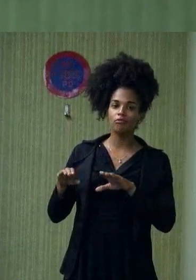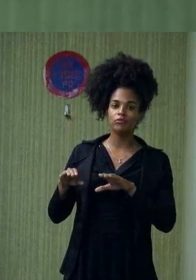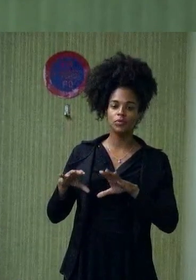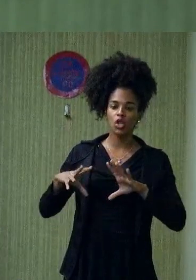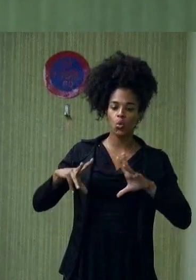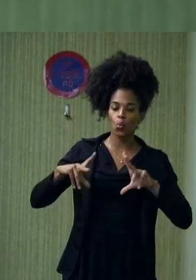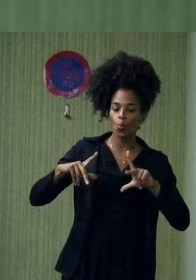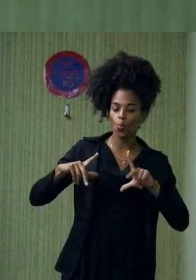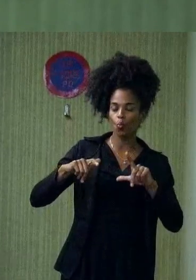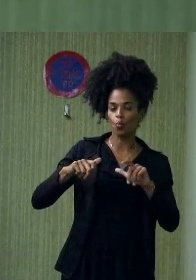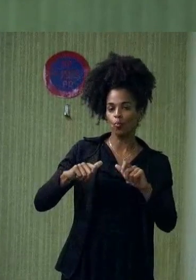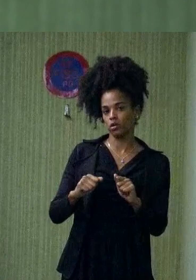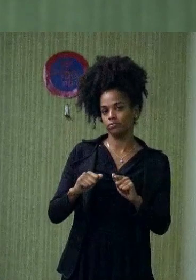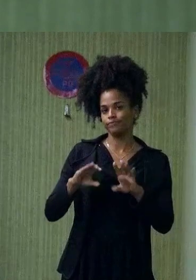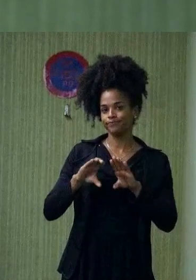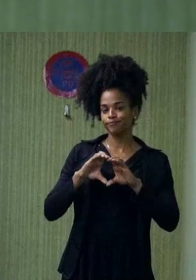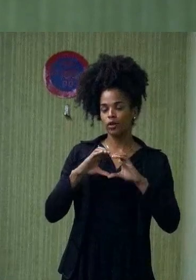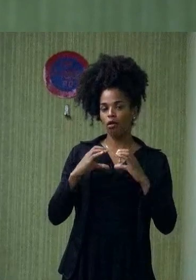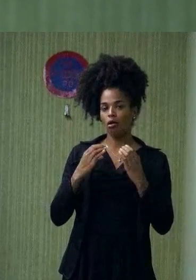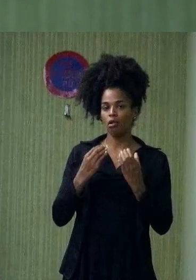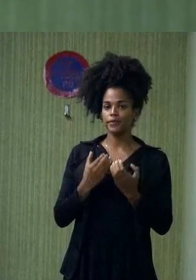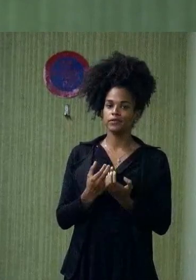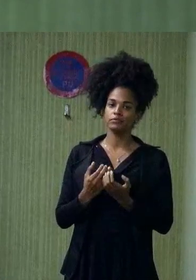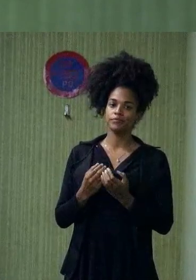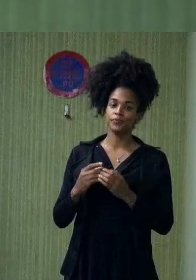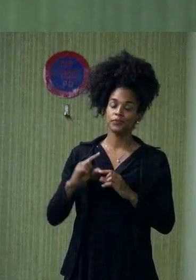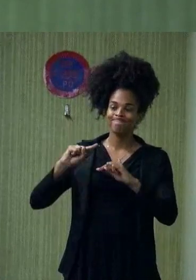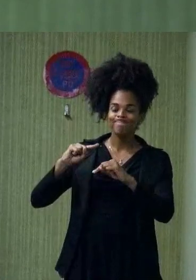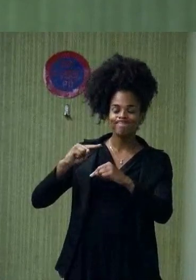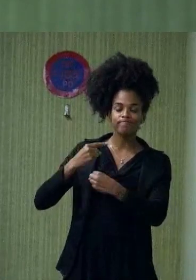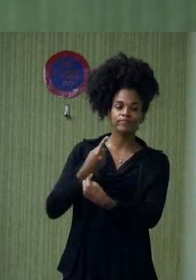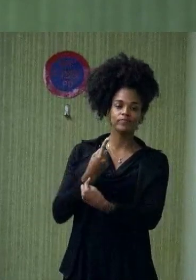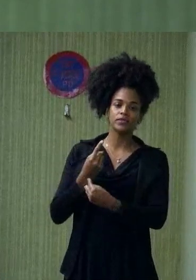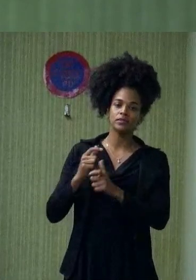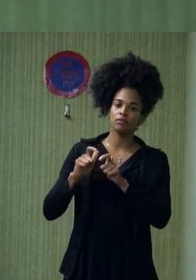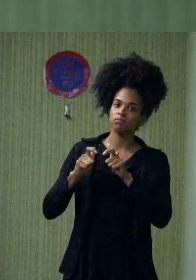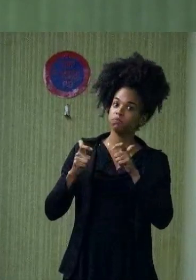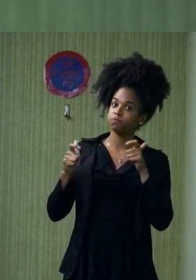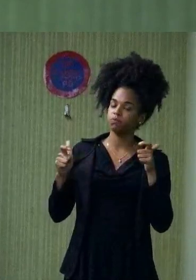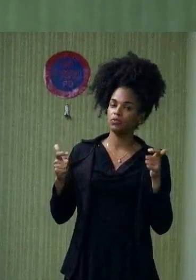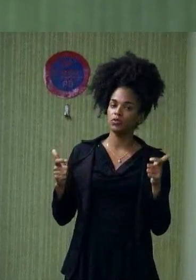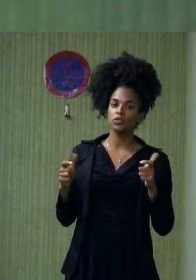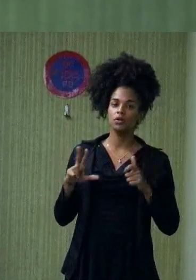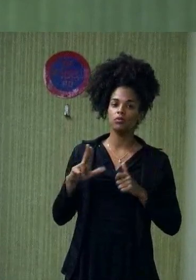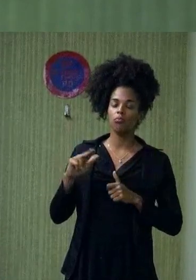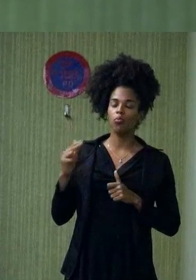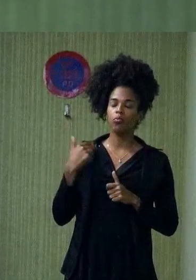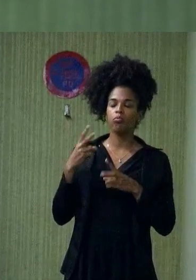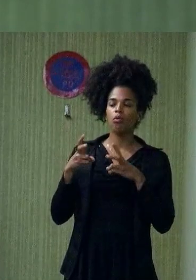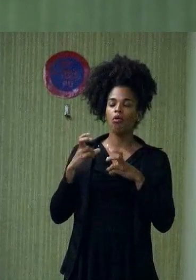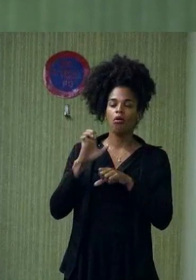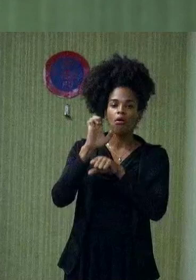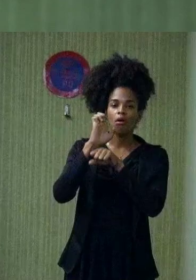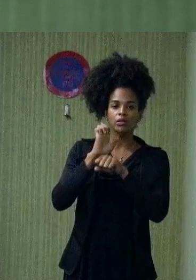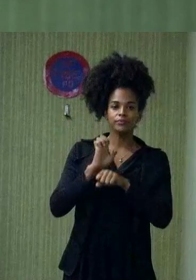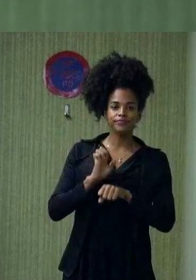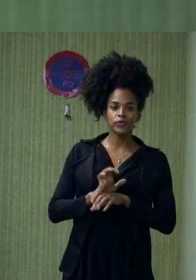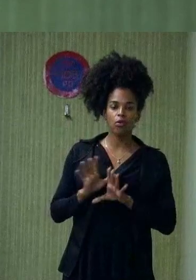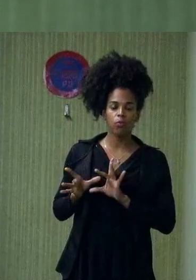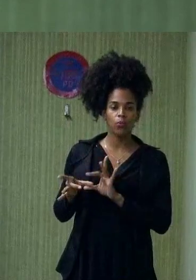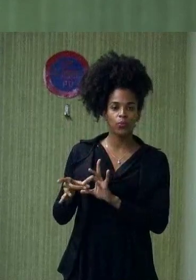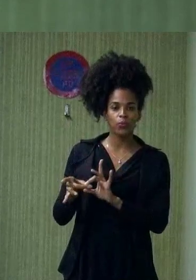Grande Do Sul pro tamanho desse desafio Eu acho que eu nunca vi o nosso estado tão eh de certa forma em União de